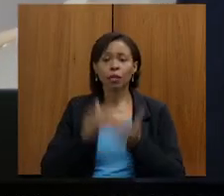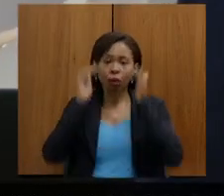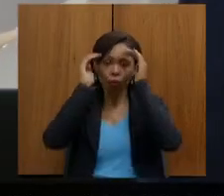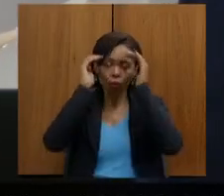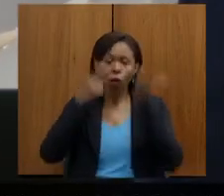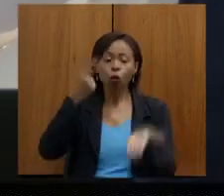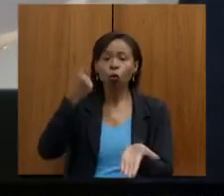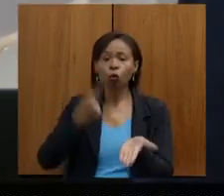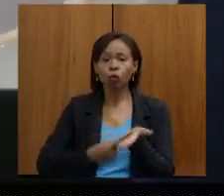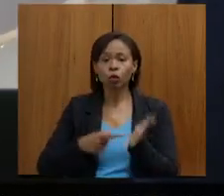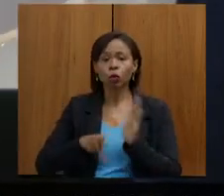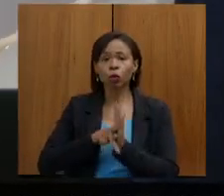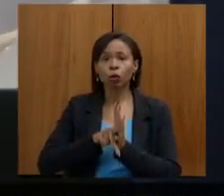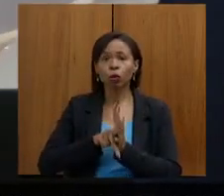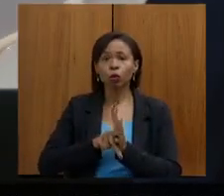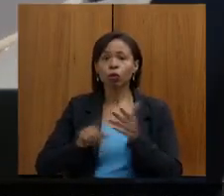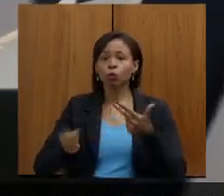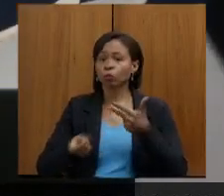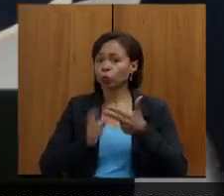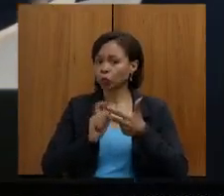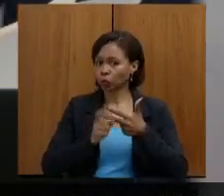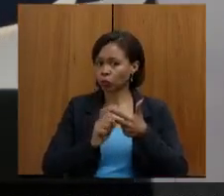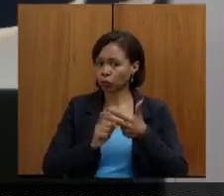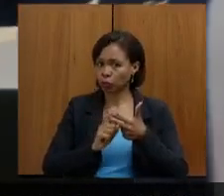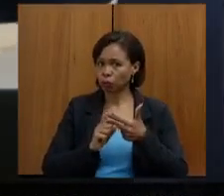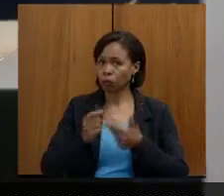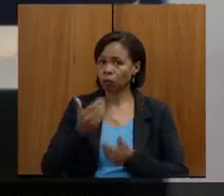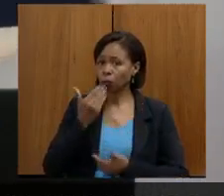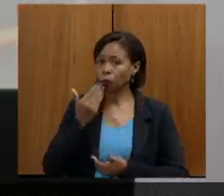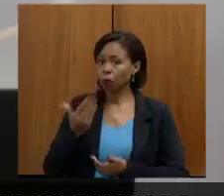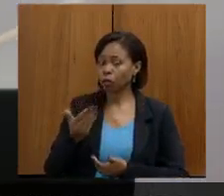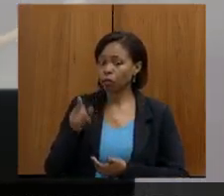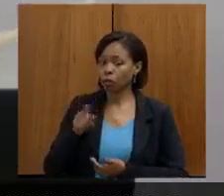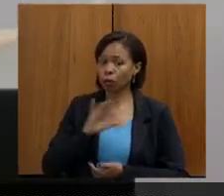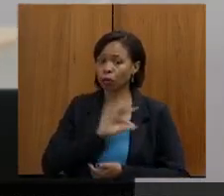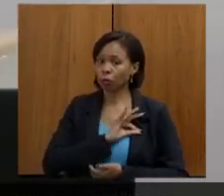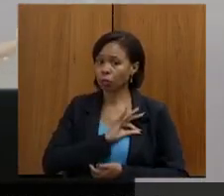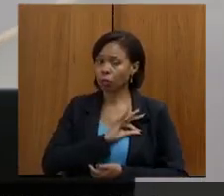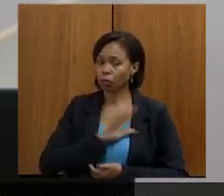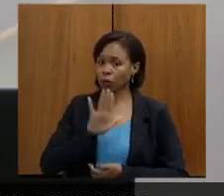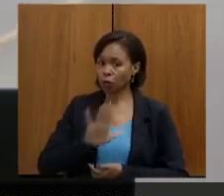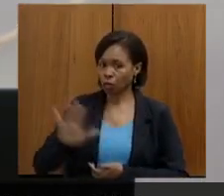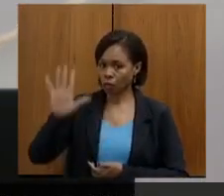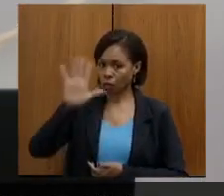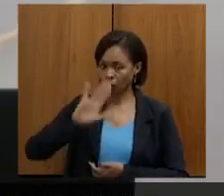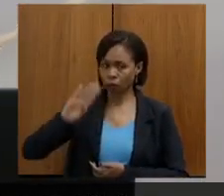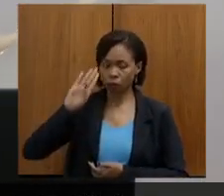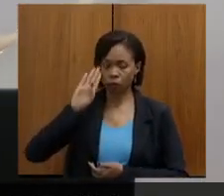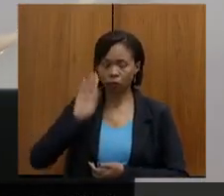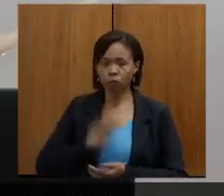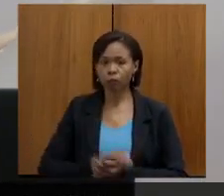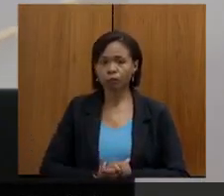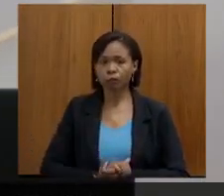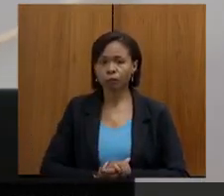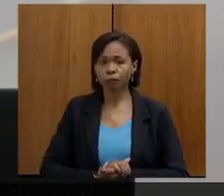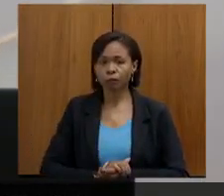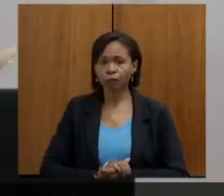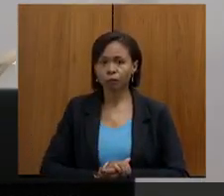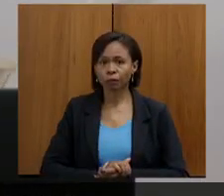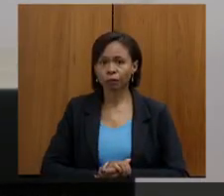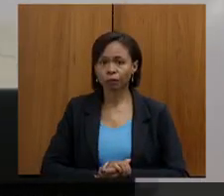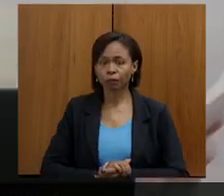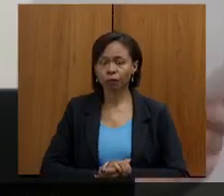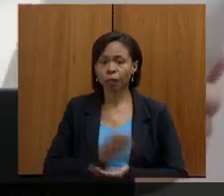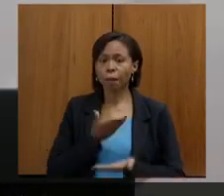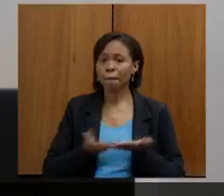cumprido o compromisso firmado pelo poder executivo esse alimento encaminhado ao Comando Geral da Polícia Militar para recomposição das perdas inflacionárias dos